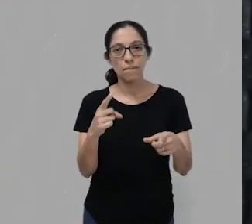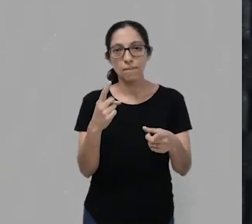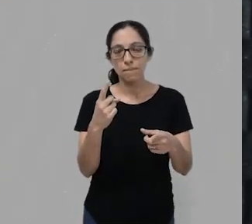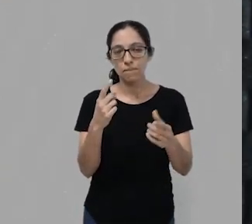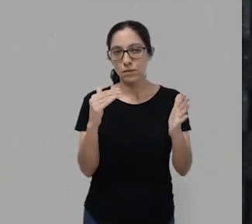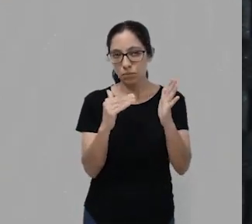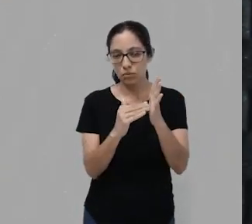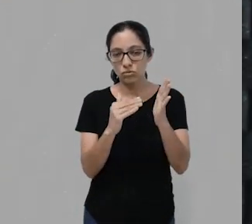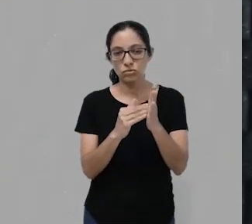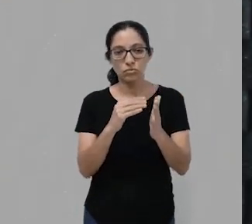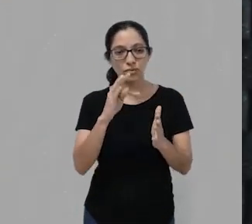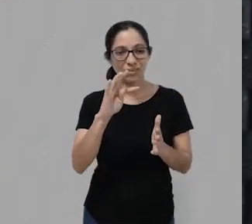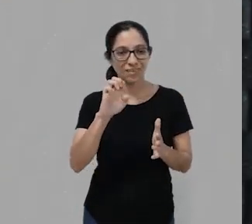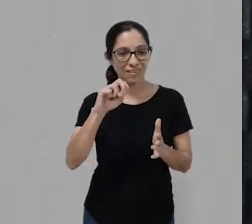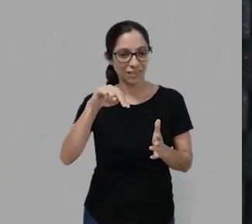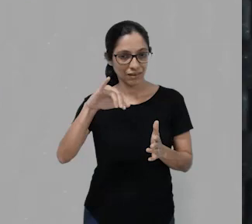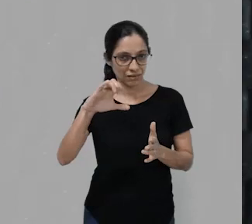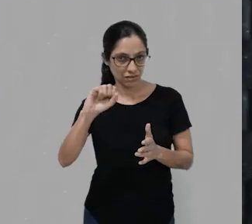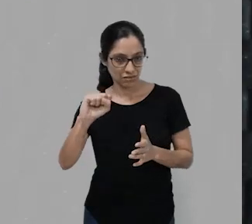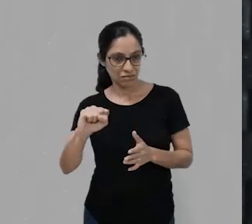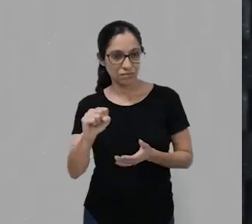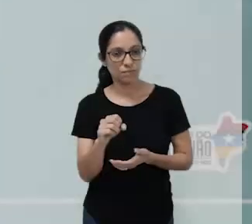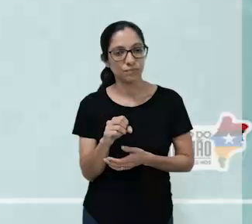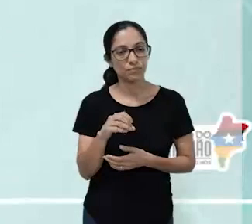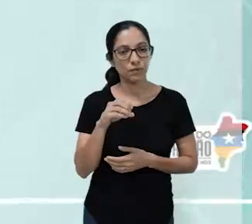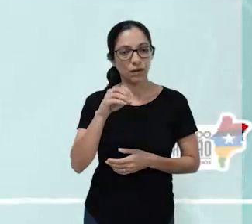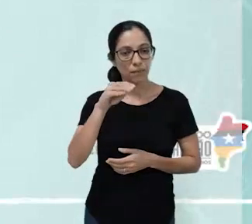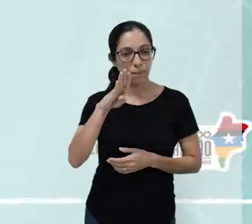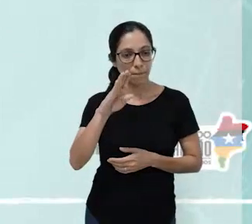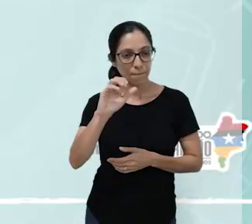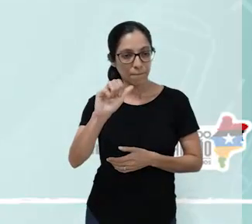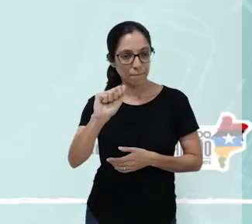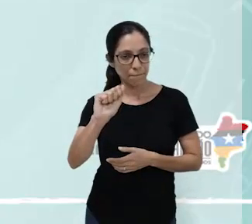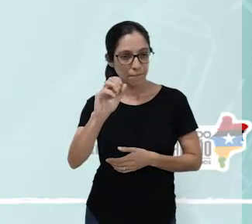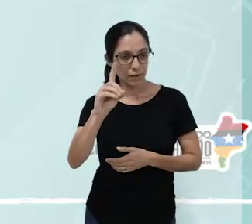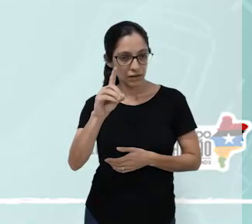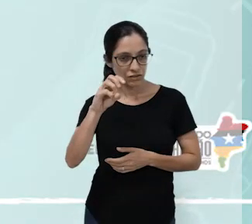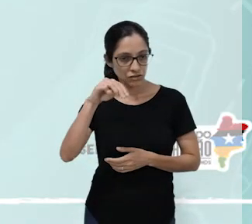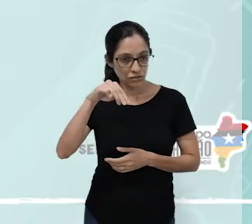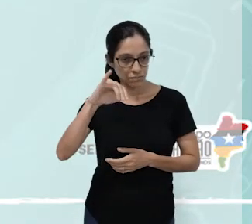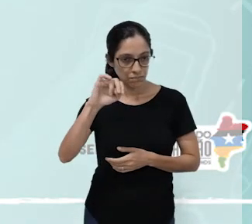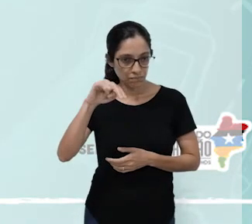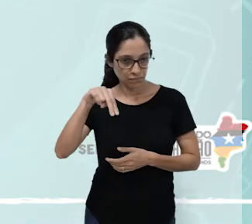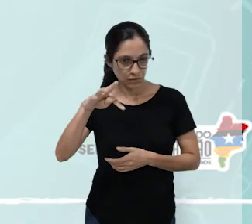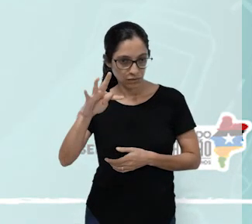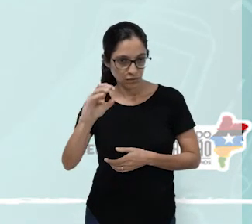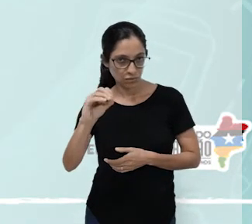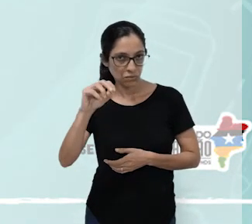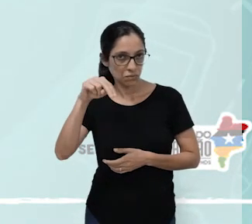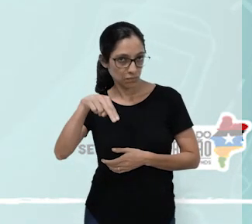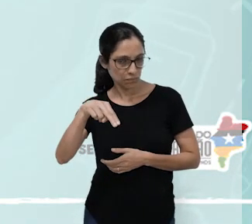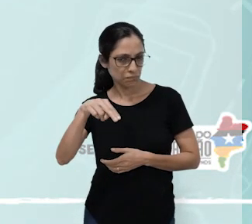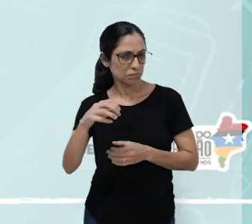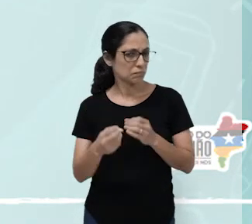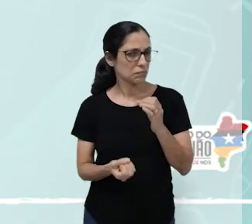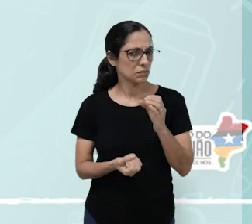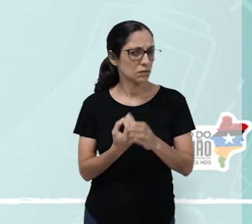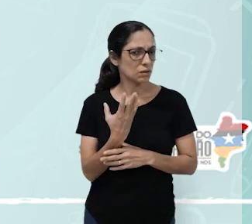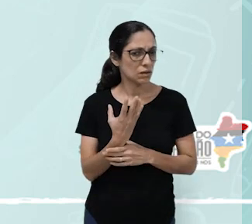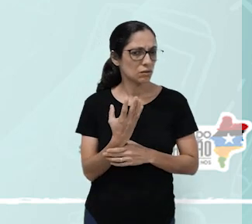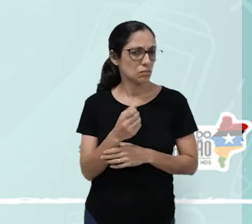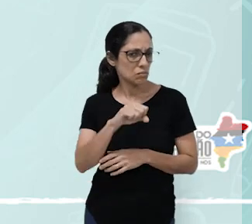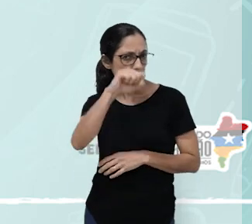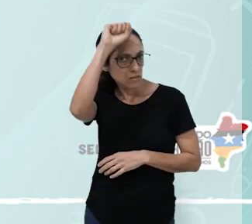certo? Então vamos lá. O badminton teve sua origem. O badminton foi criado no século XIX, na